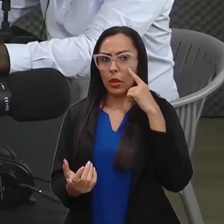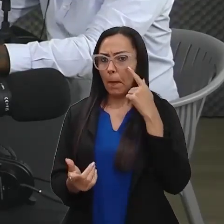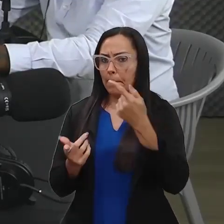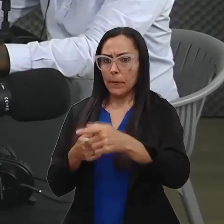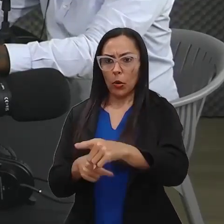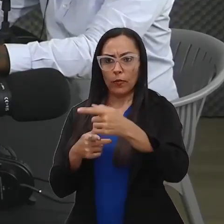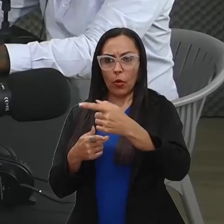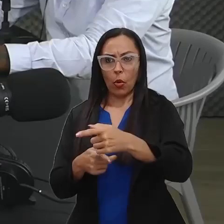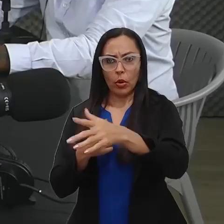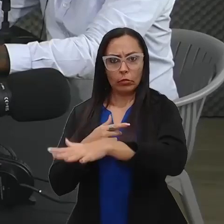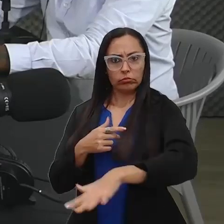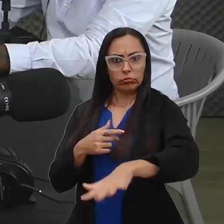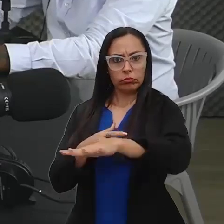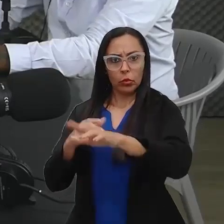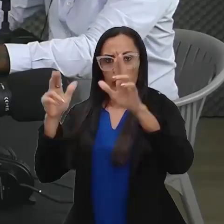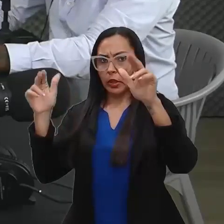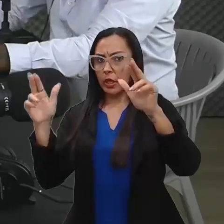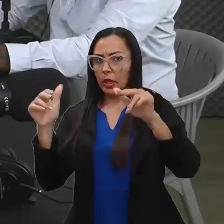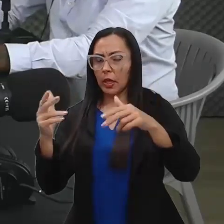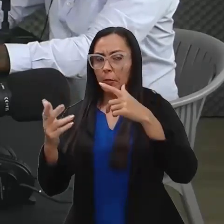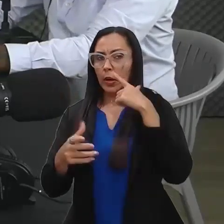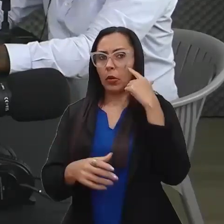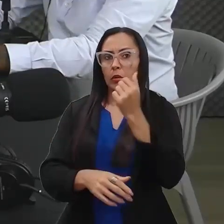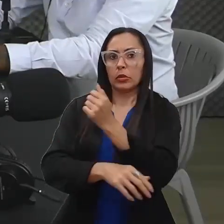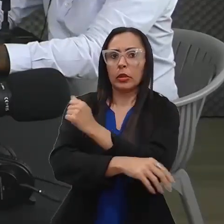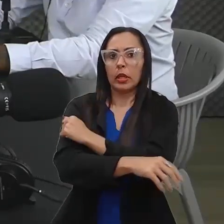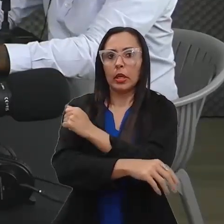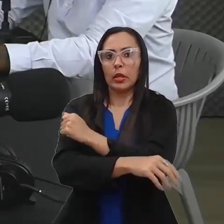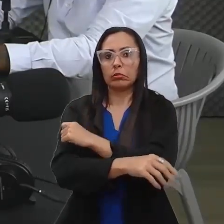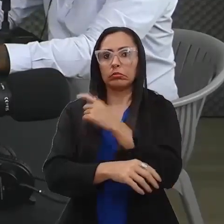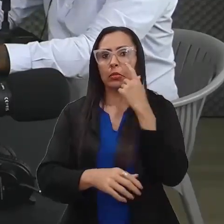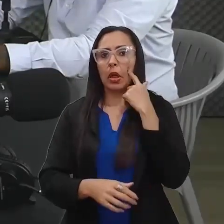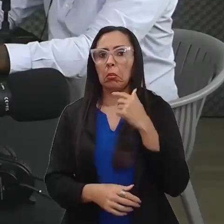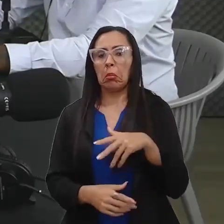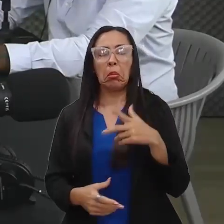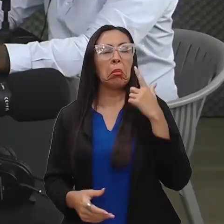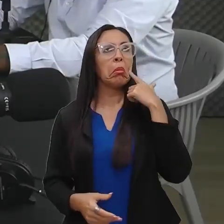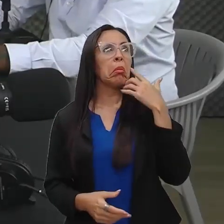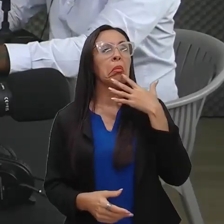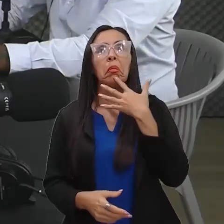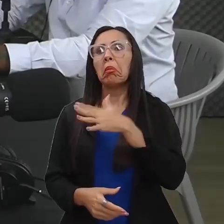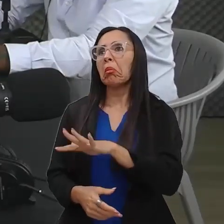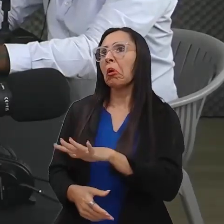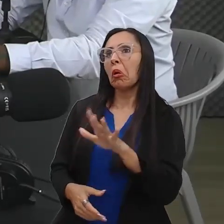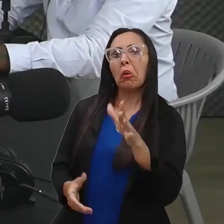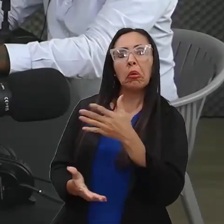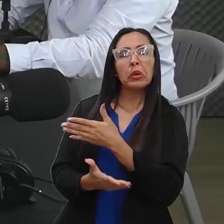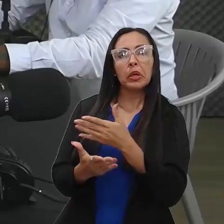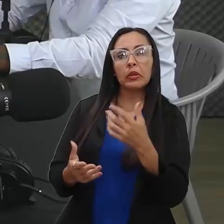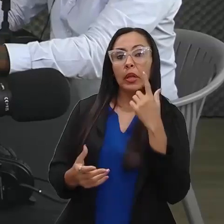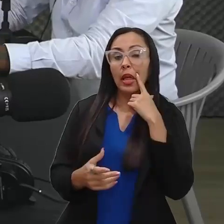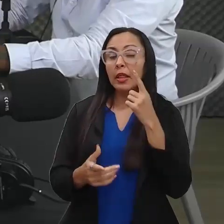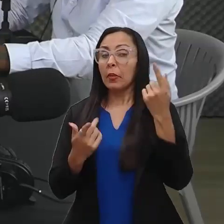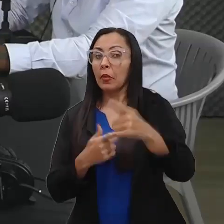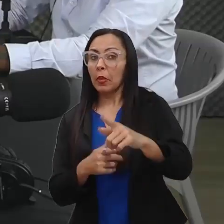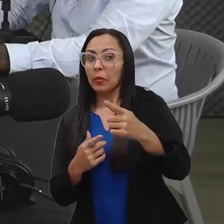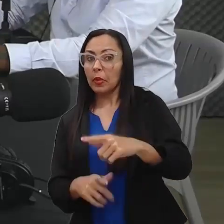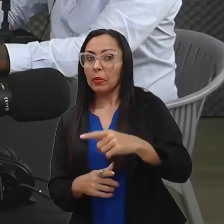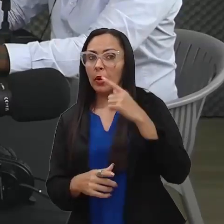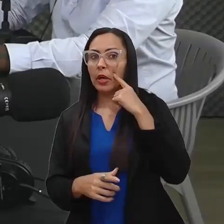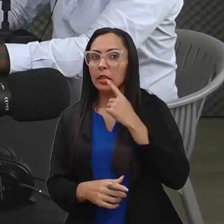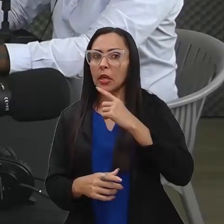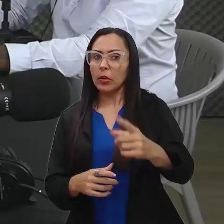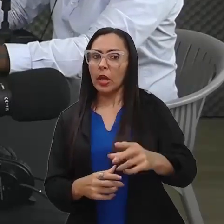o tema, esse estudante ele pode entrar e sair da escola e nunca falar sobre isso. Sim. Sim. É na provocação que a gente escuta a resposta e